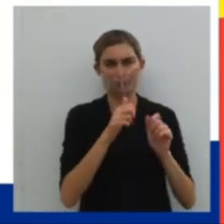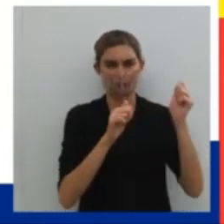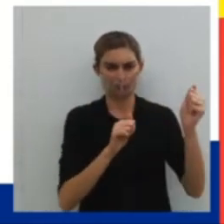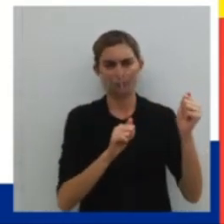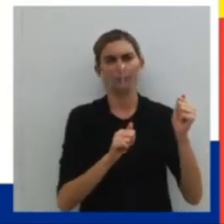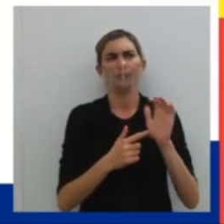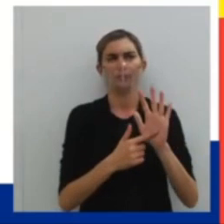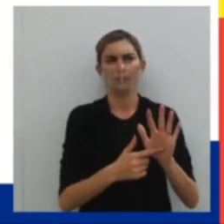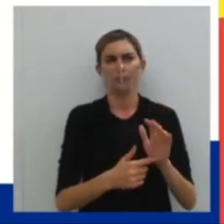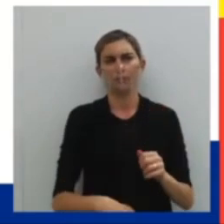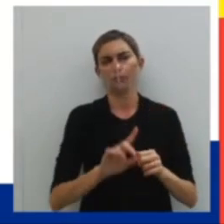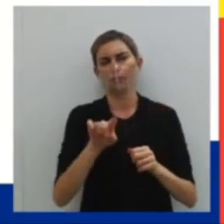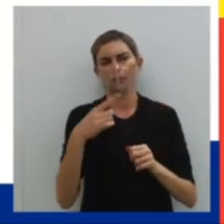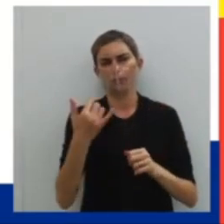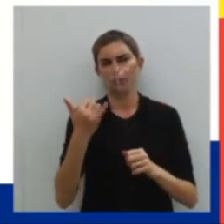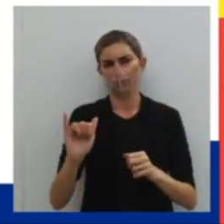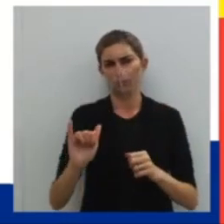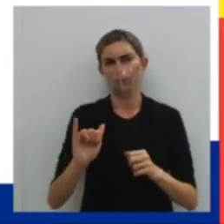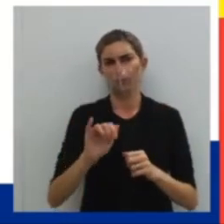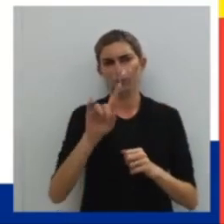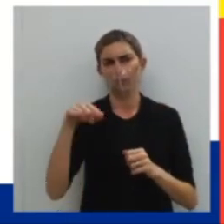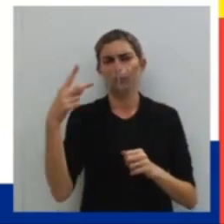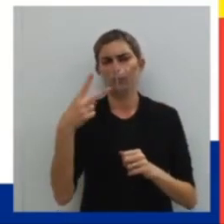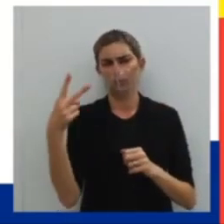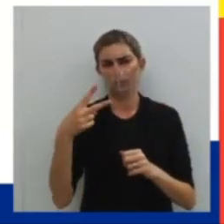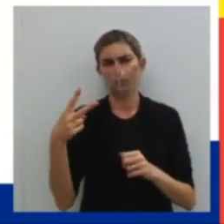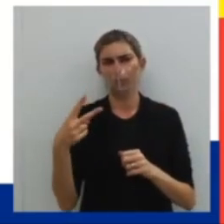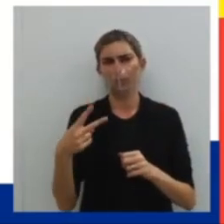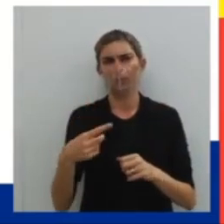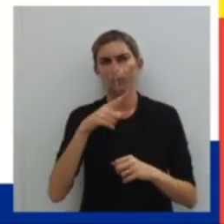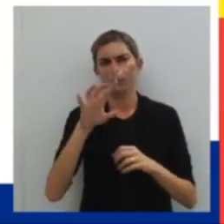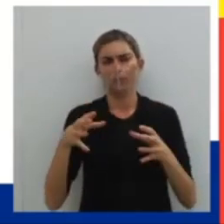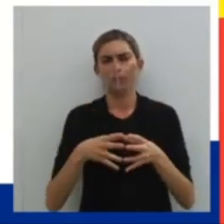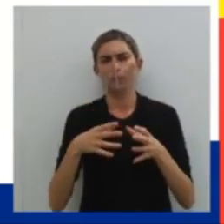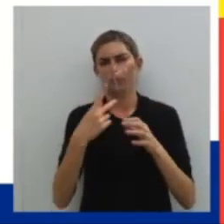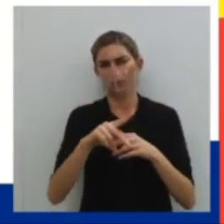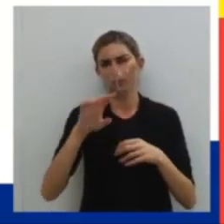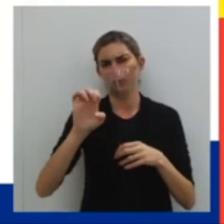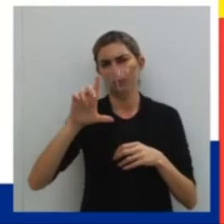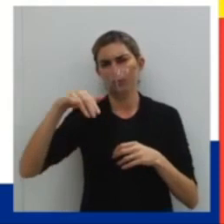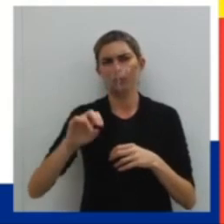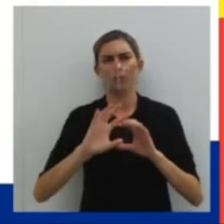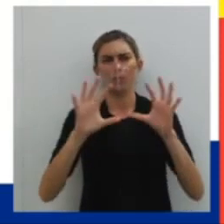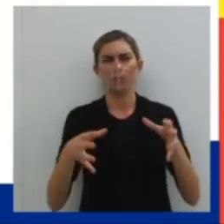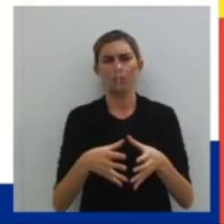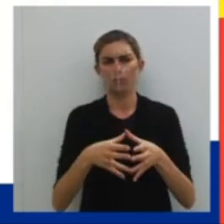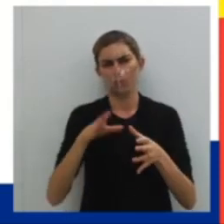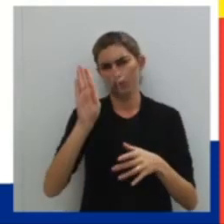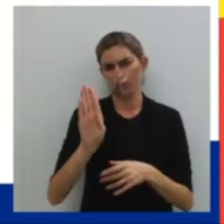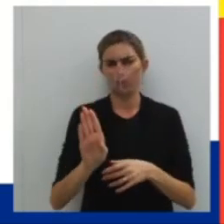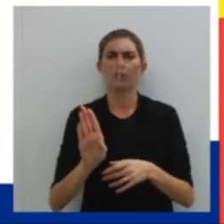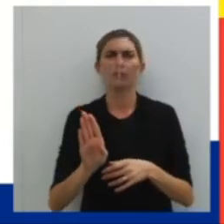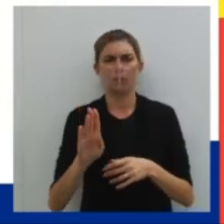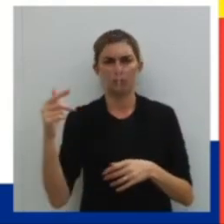conjunto apresentado. Enquanto que o Y é o segundo elemento do par ordenado, ele vai ser um elemento do nosso conjunto